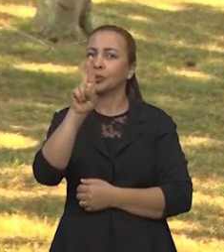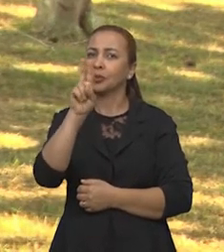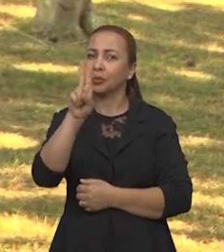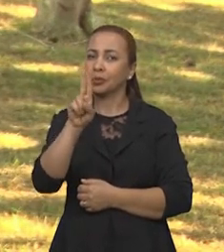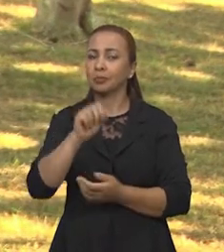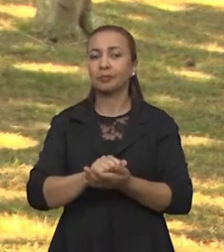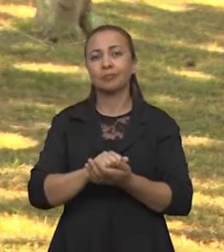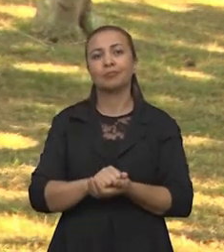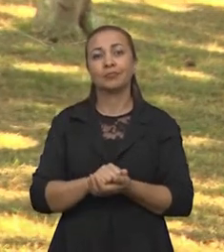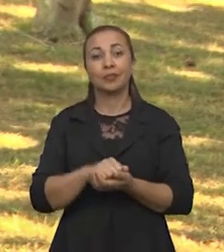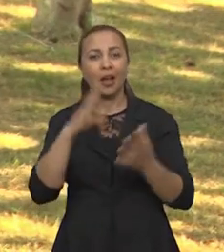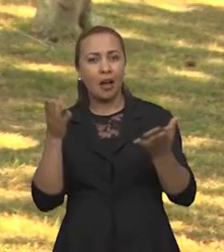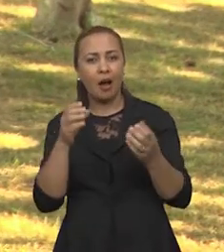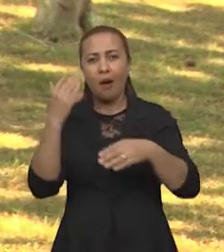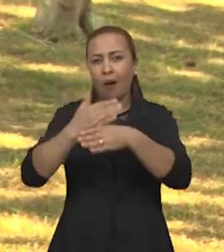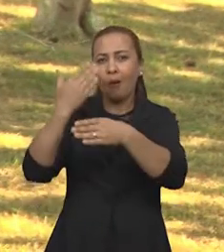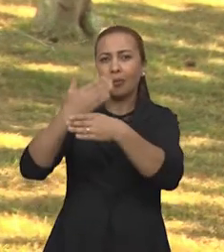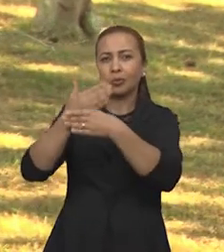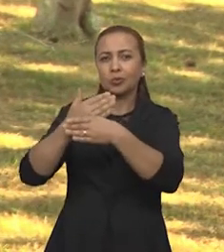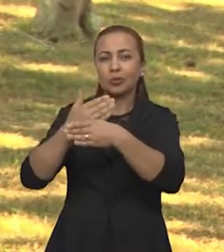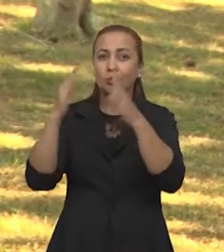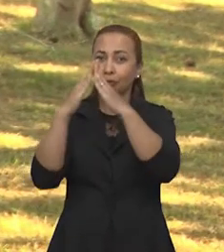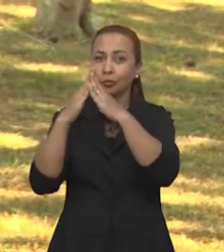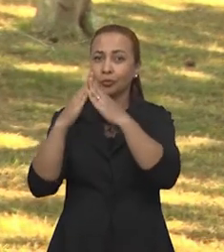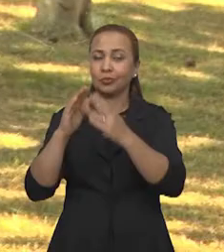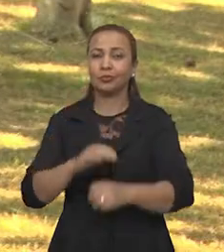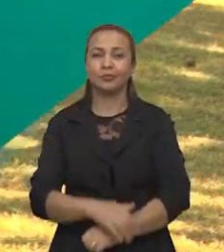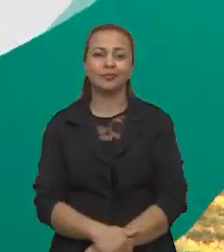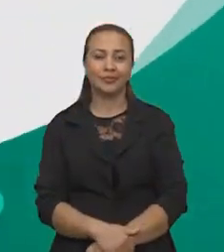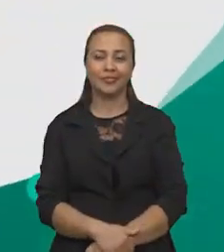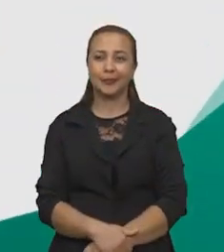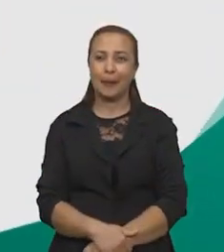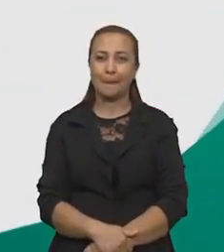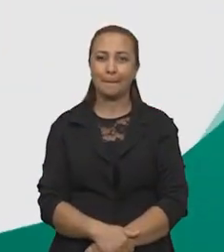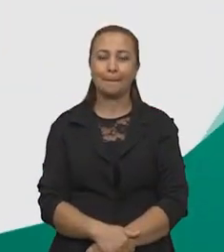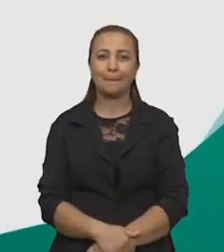e de baixo custo para o descarte, a construção civil.